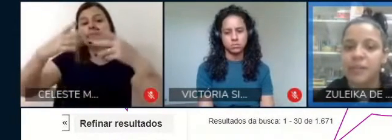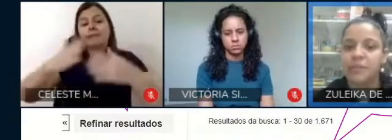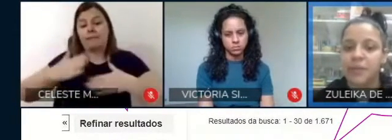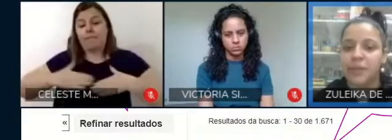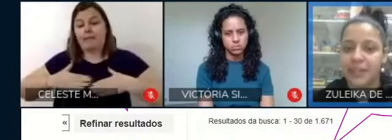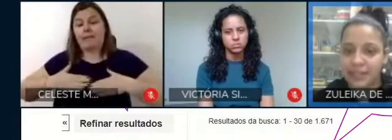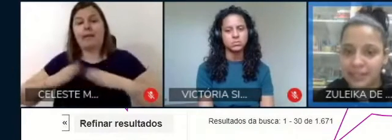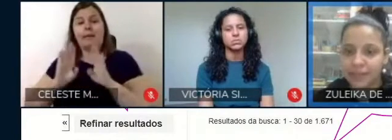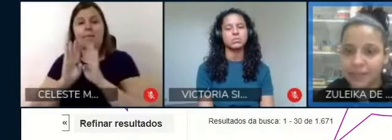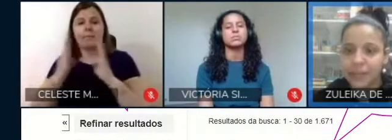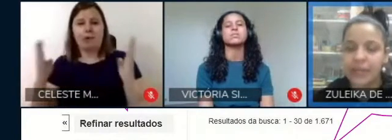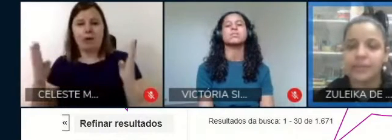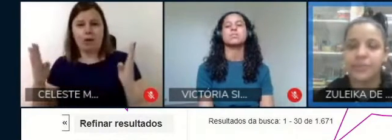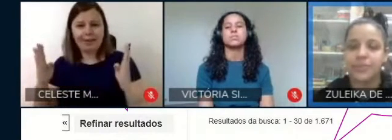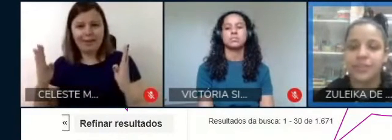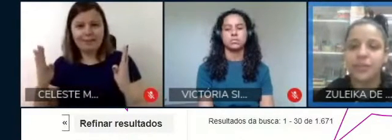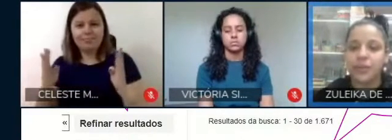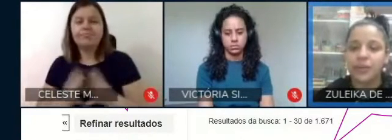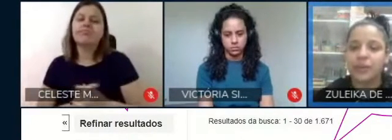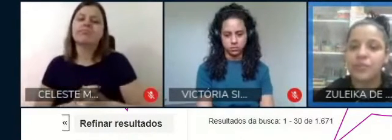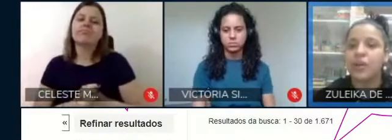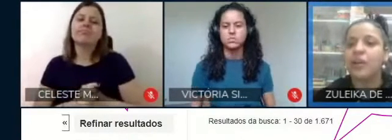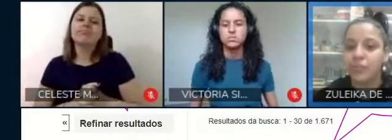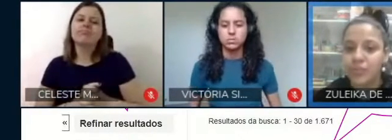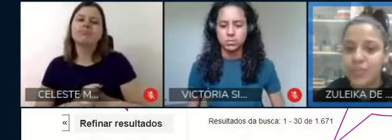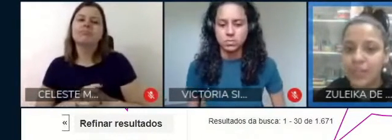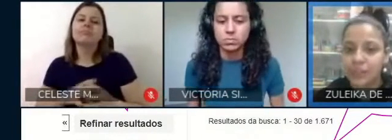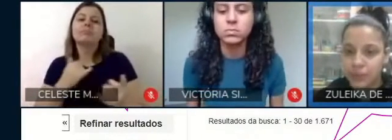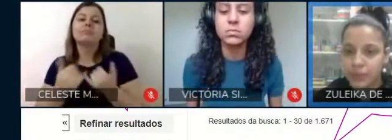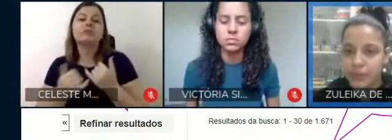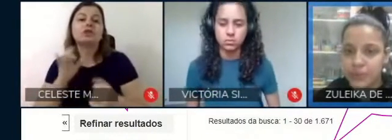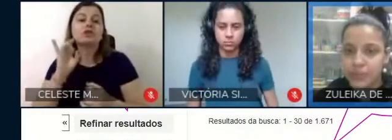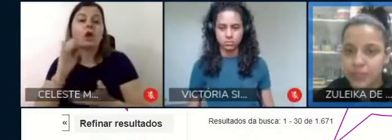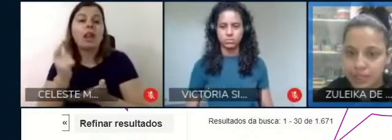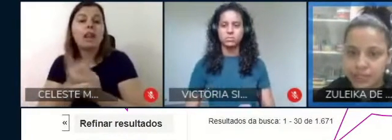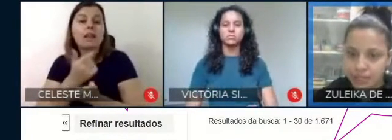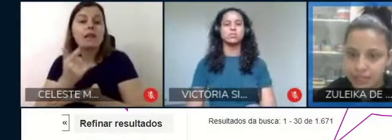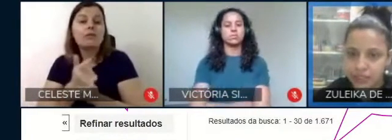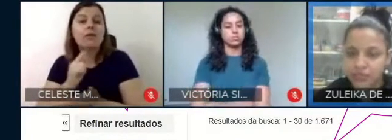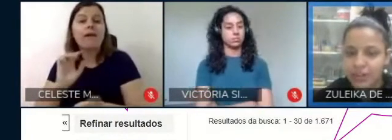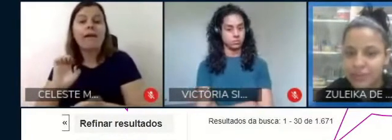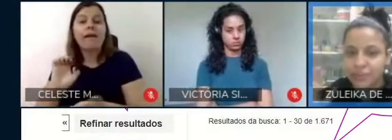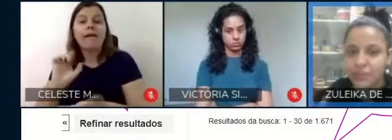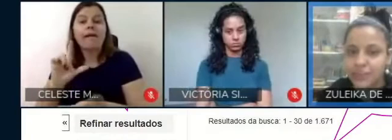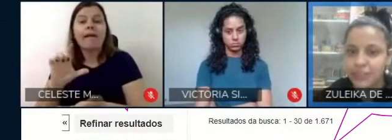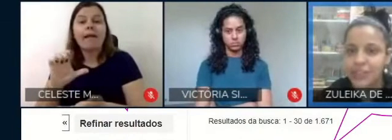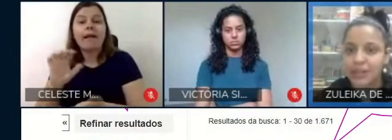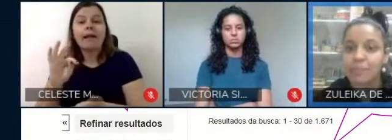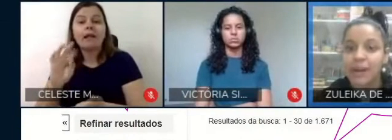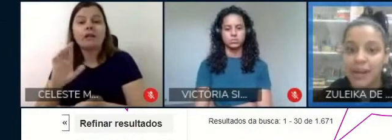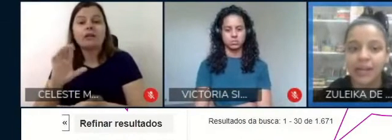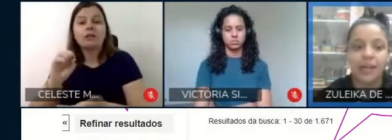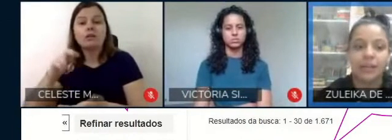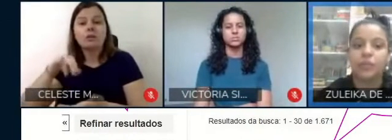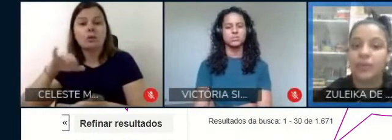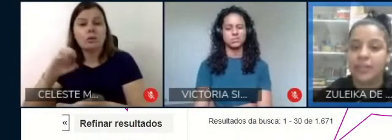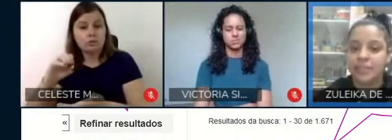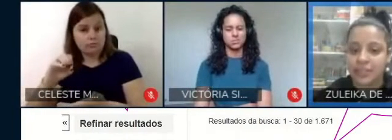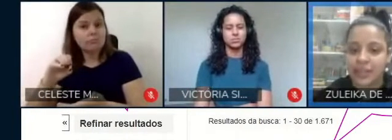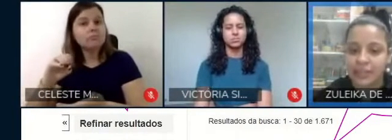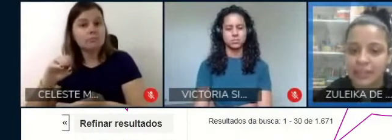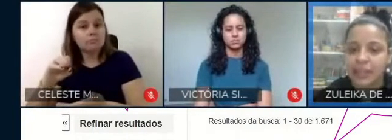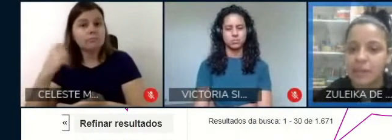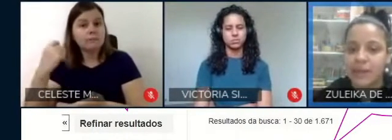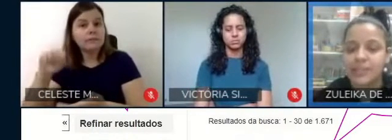quero obras da minha biblioteca, eu estou dizendo que eu quero só livros eletrônicos. Né? Isso vai um pouco da gente lembrar